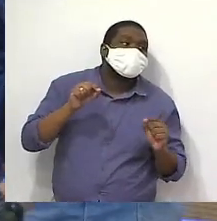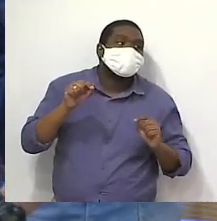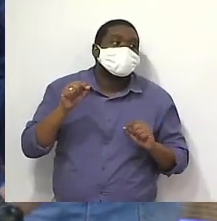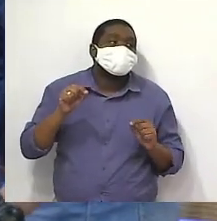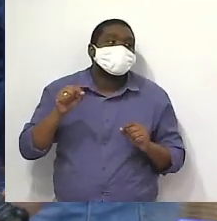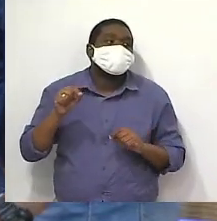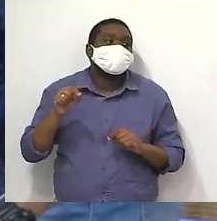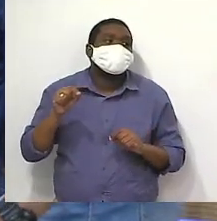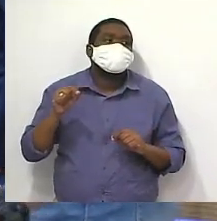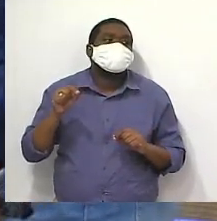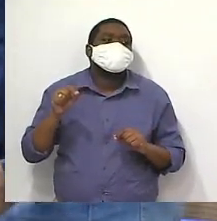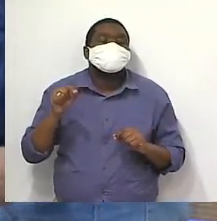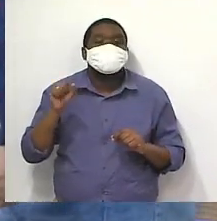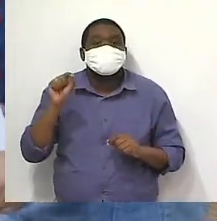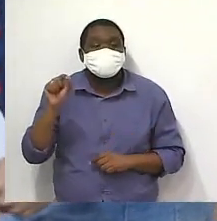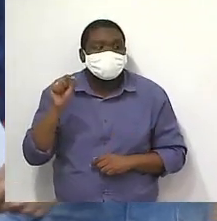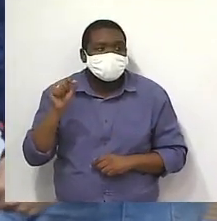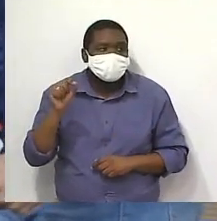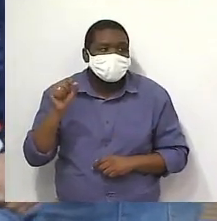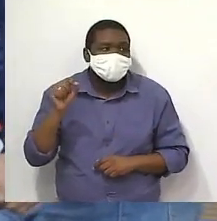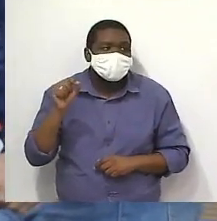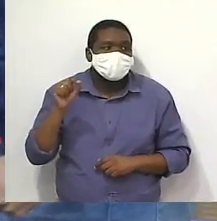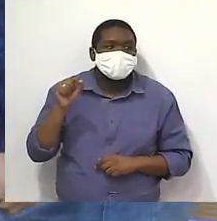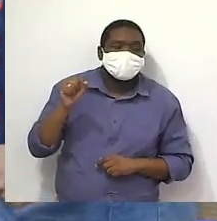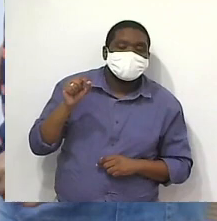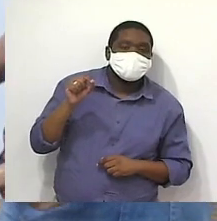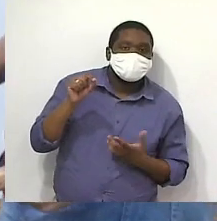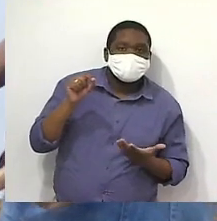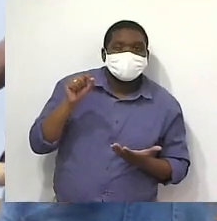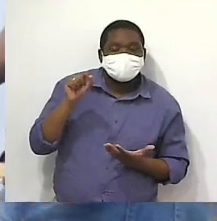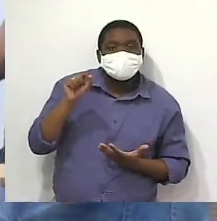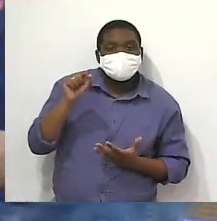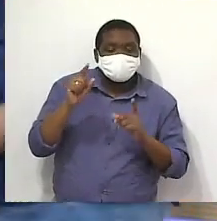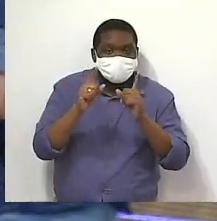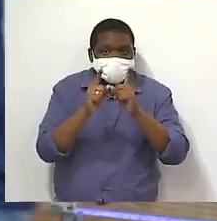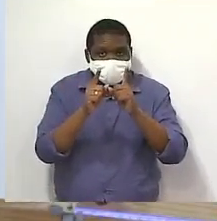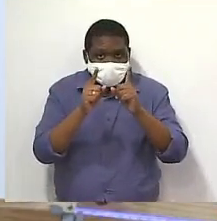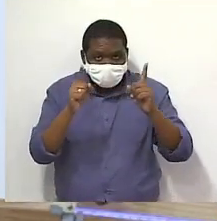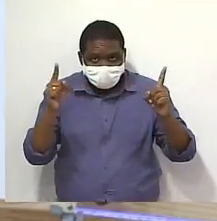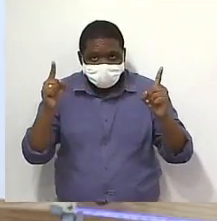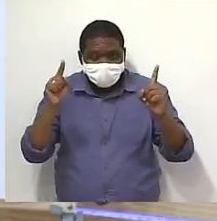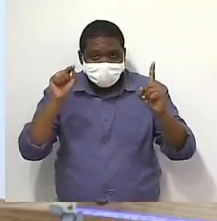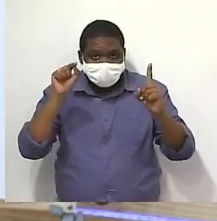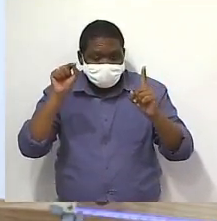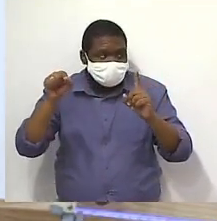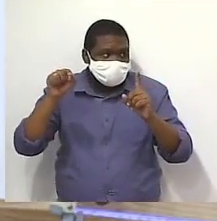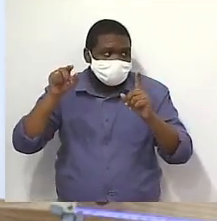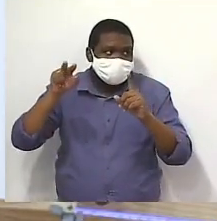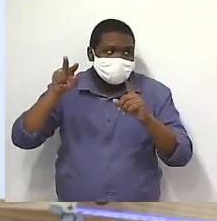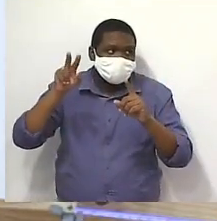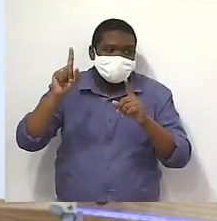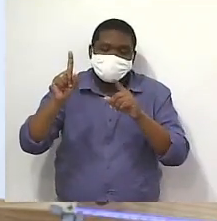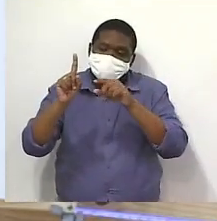ok? Ficou meio complicado, mas dá, tá bom? Ele não